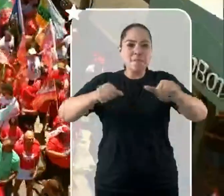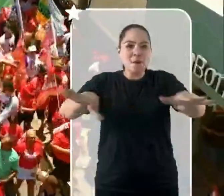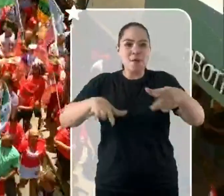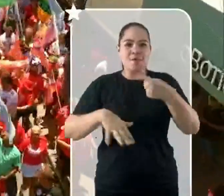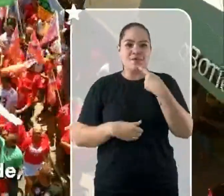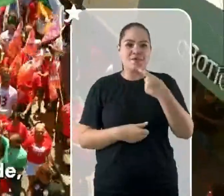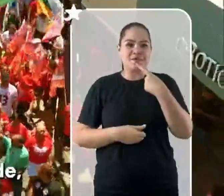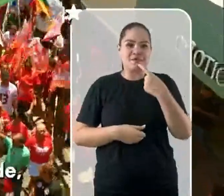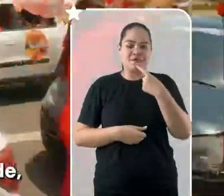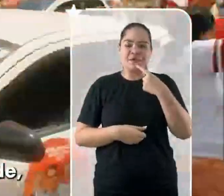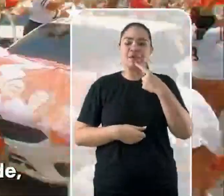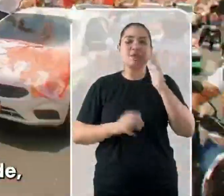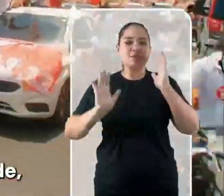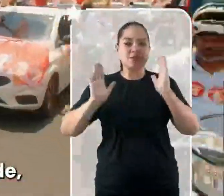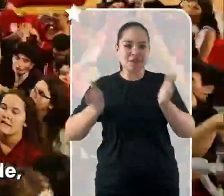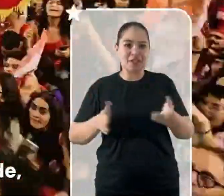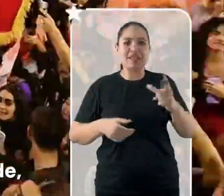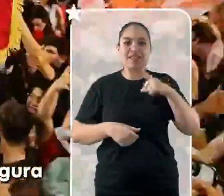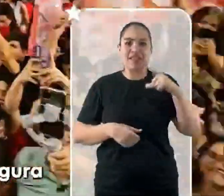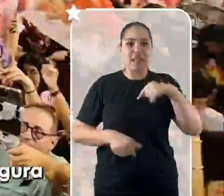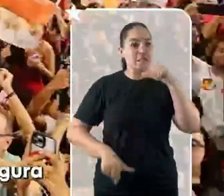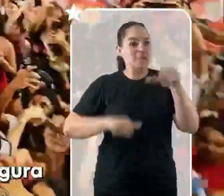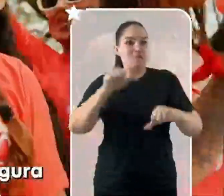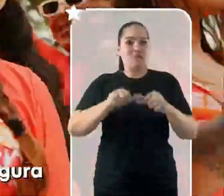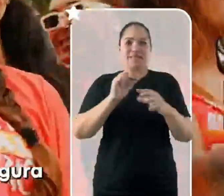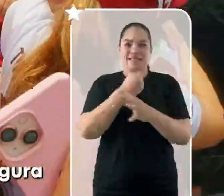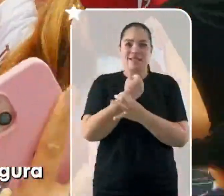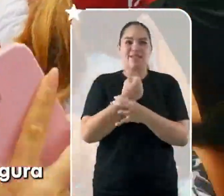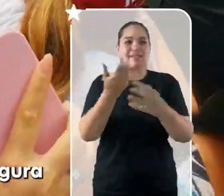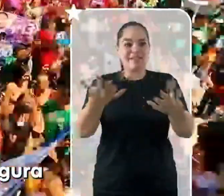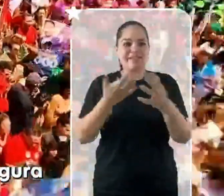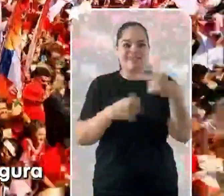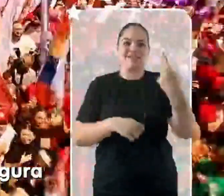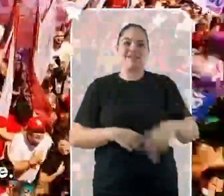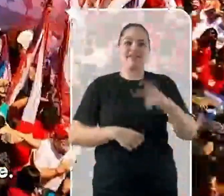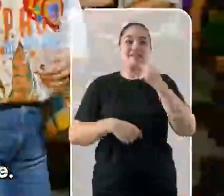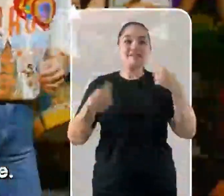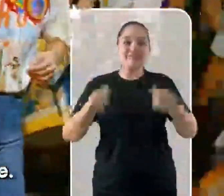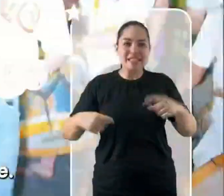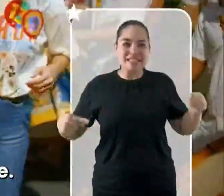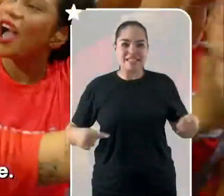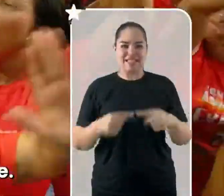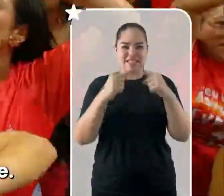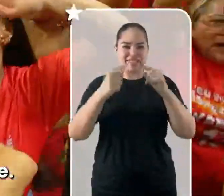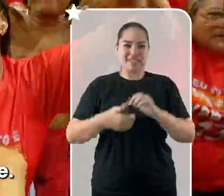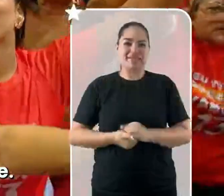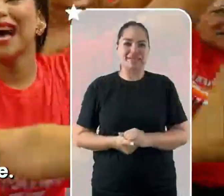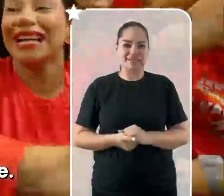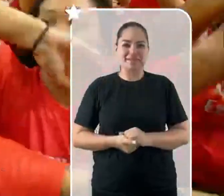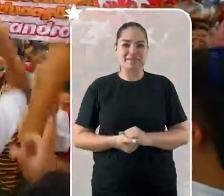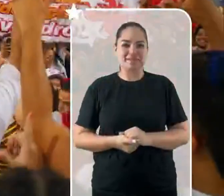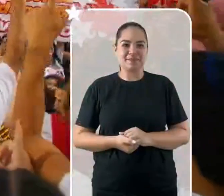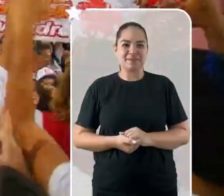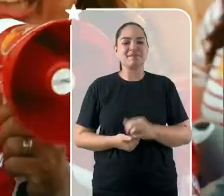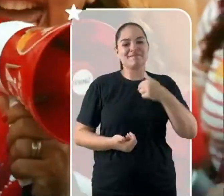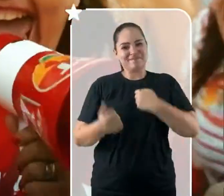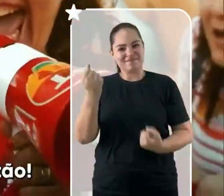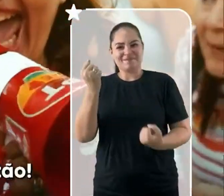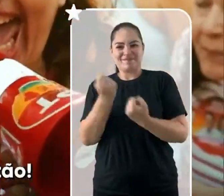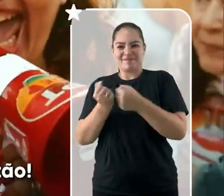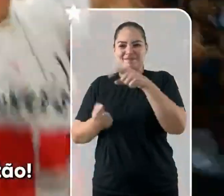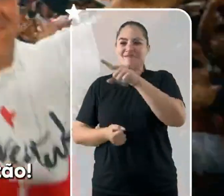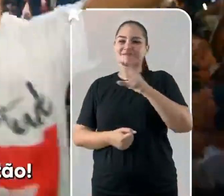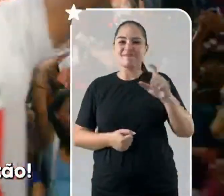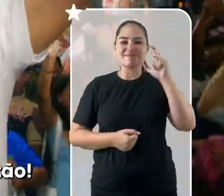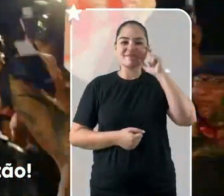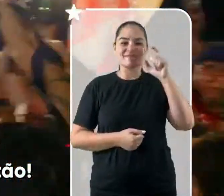onda vermelha tomou conta da cidade, trazendo a mudança segura que Fortaleza merece. Eu